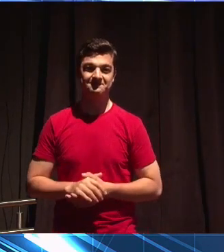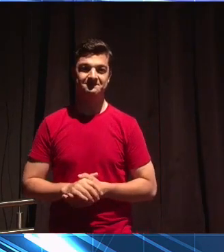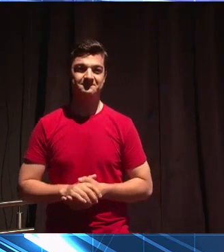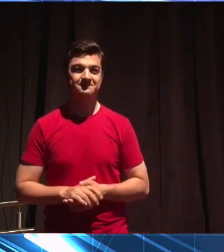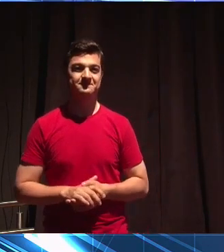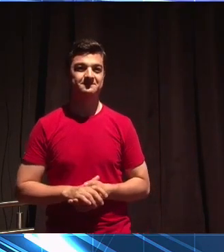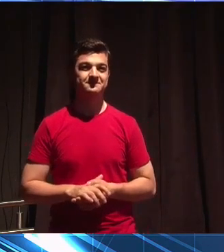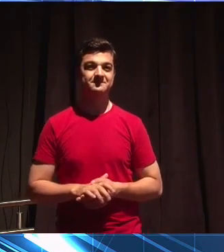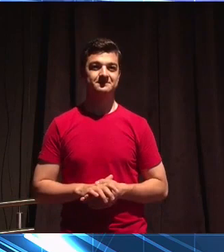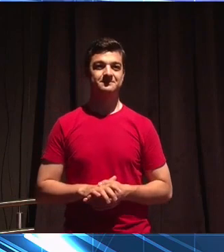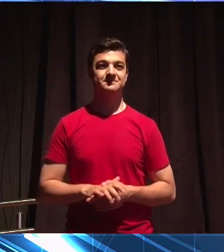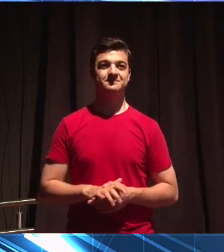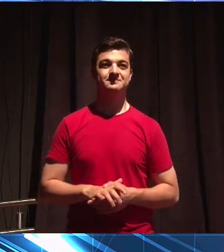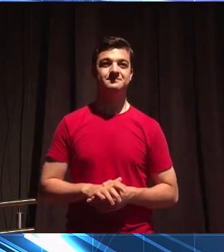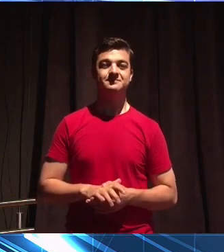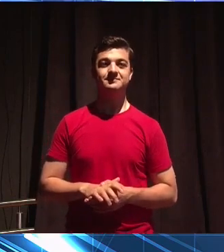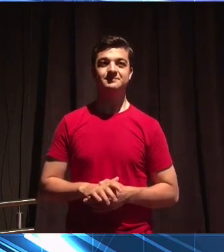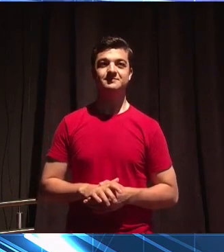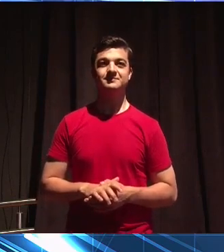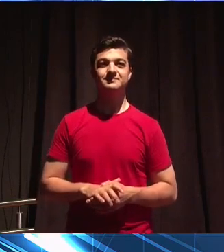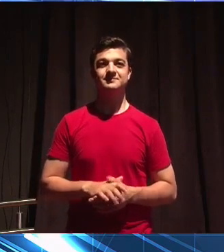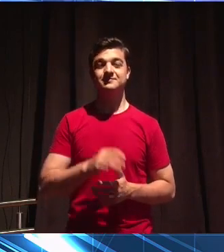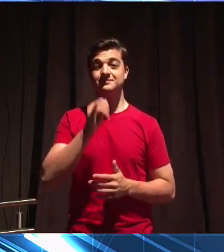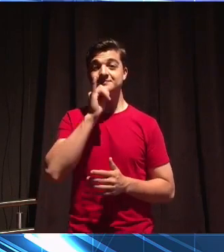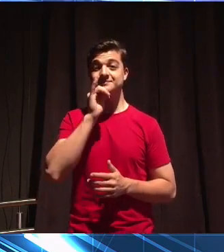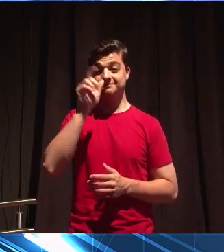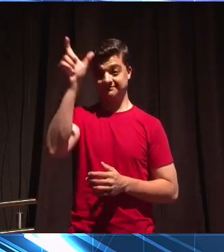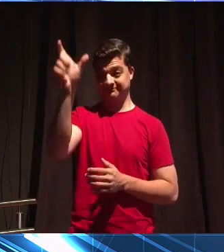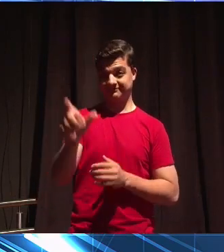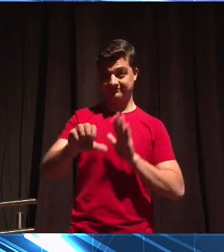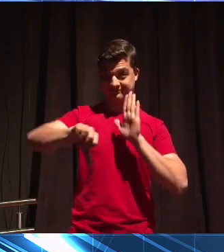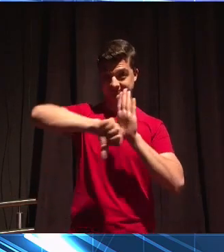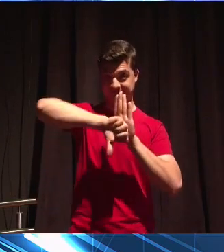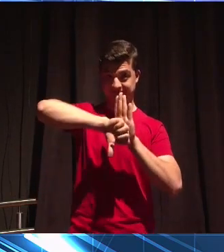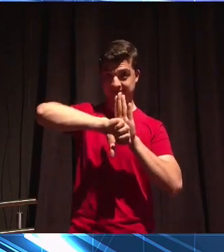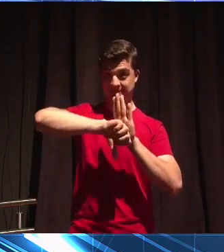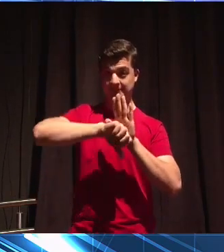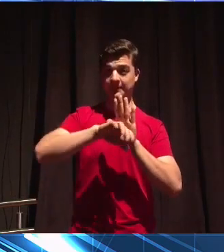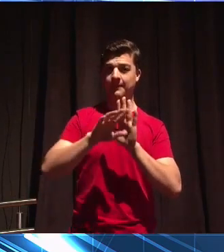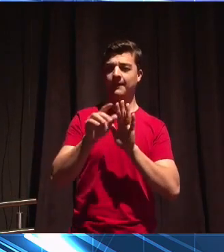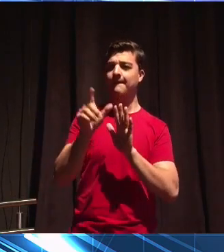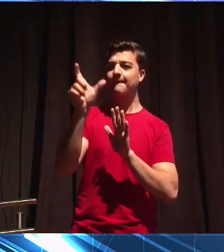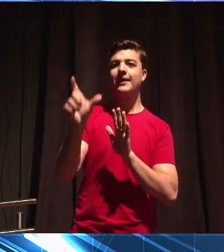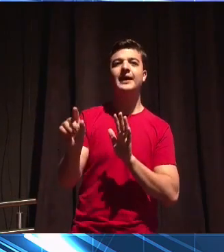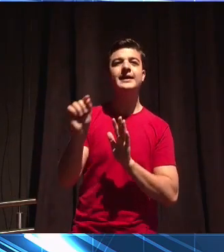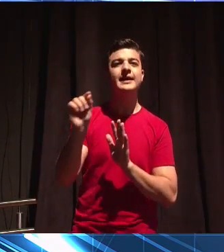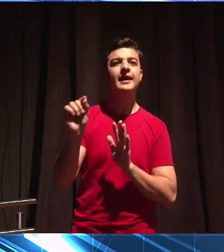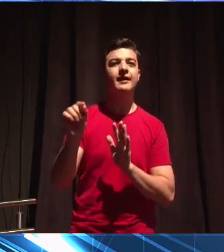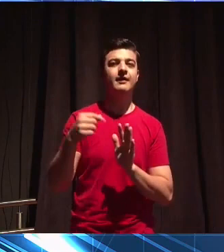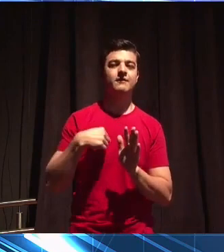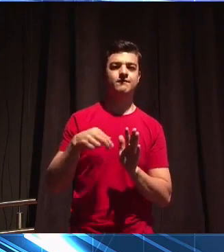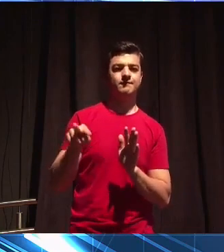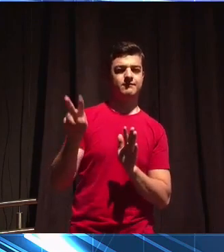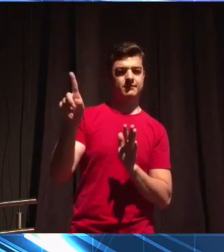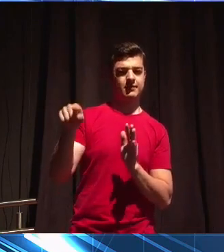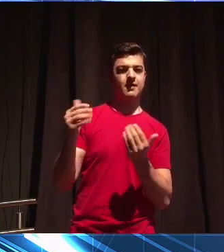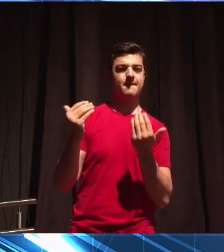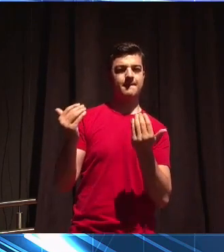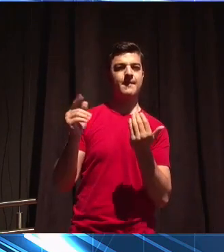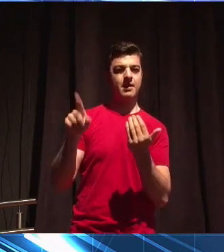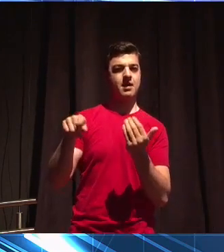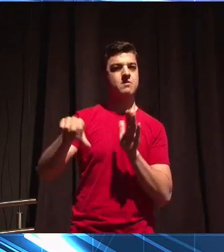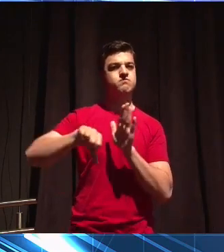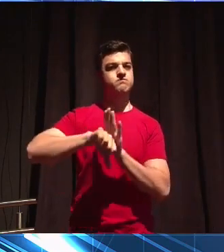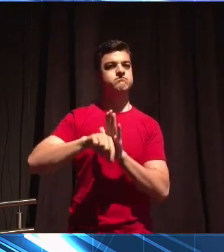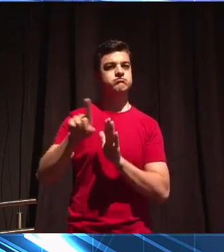eu tenho um suspeito. Será que é ok eu saber que ele está mentindo? No mundo ideal, a gente sempre acha que é, mas aí